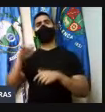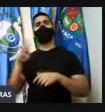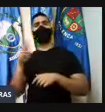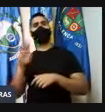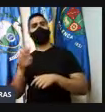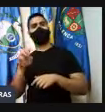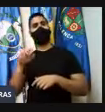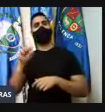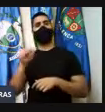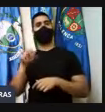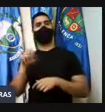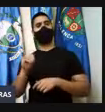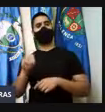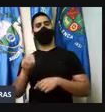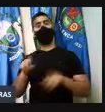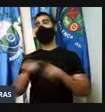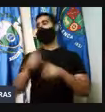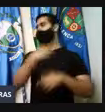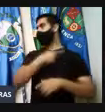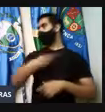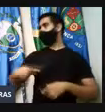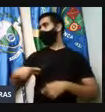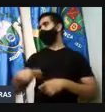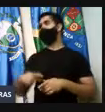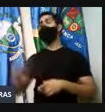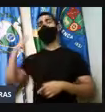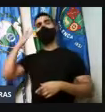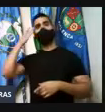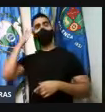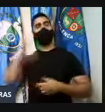e o nosso presidente, que